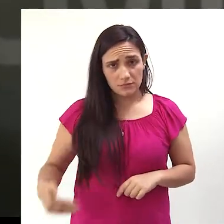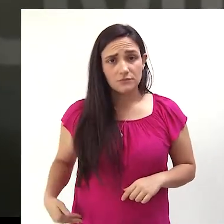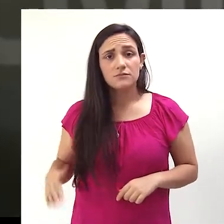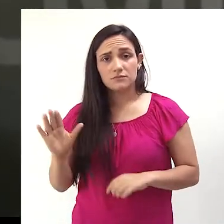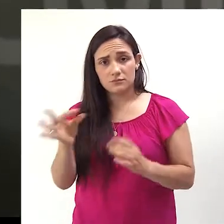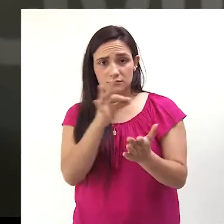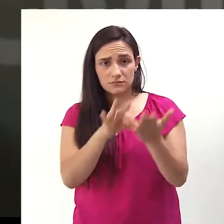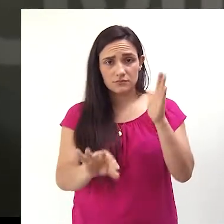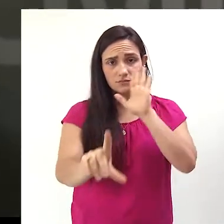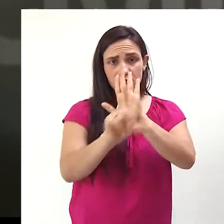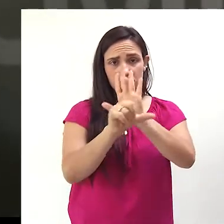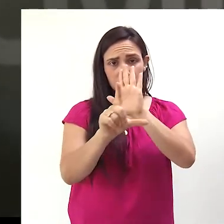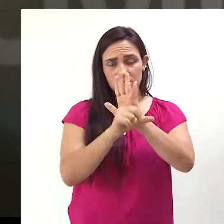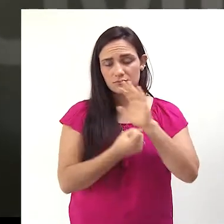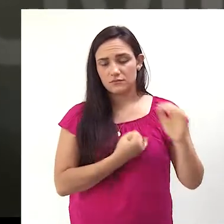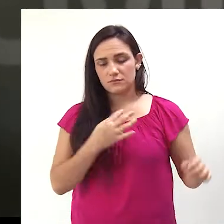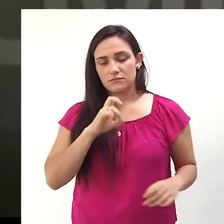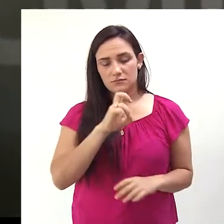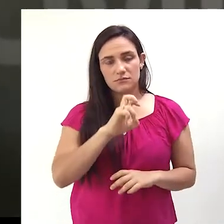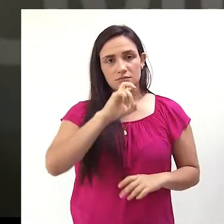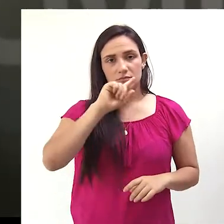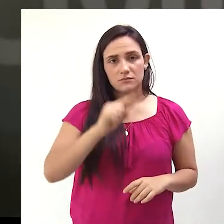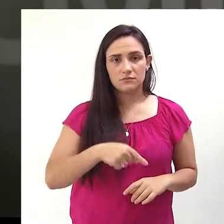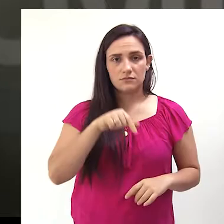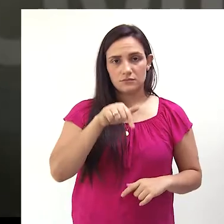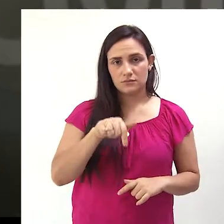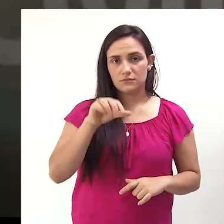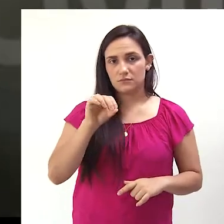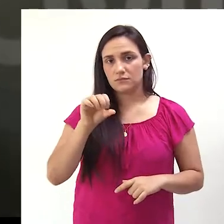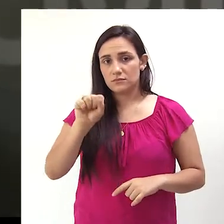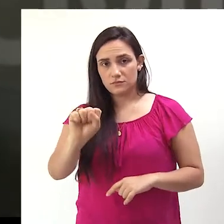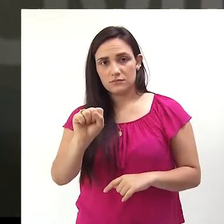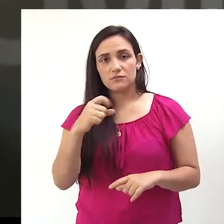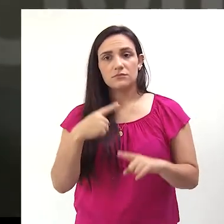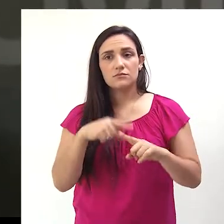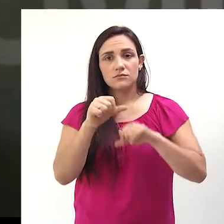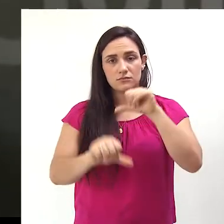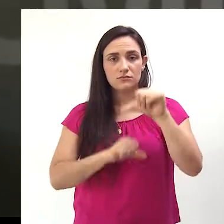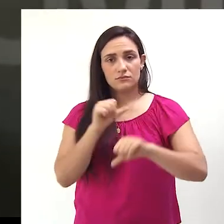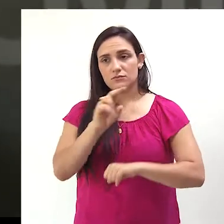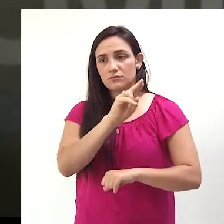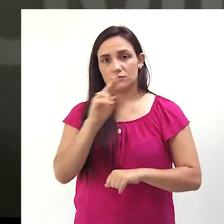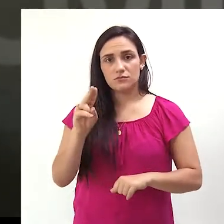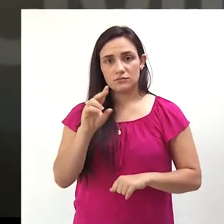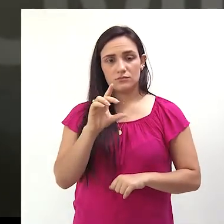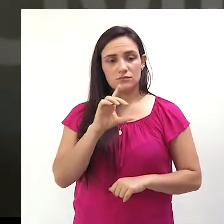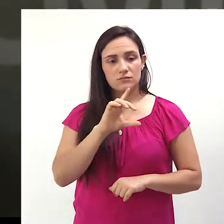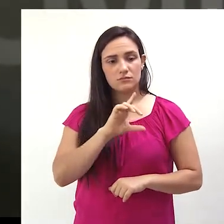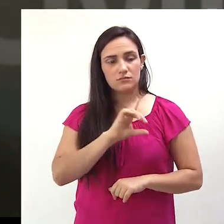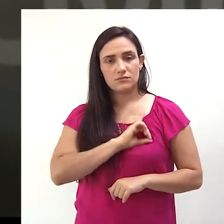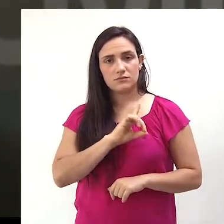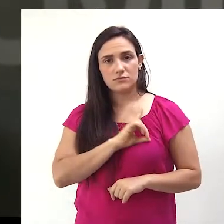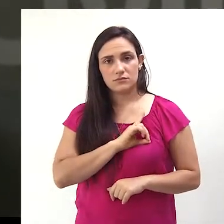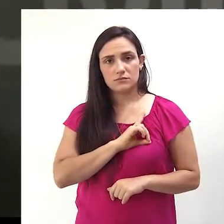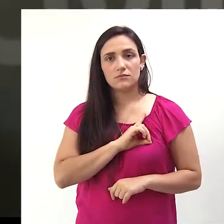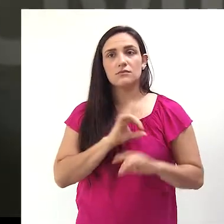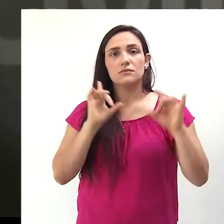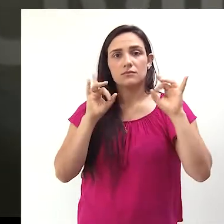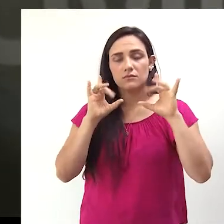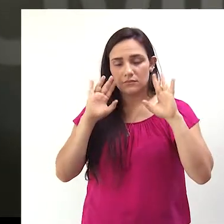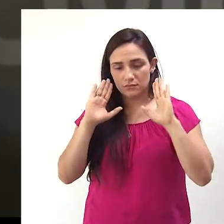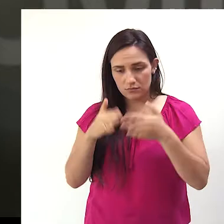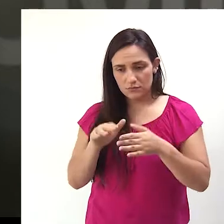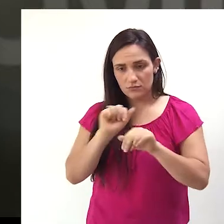governo do estado sancionou a lei número 5.708, que alterou o nome da delegacia para